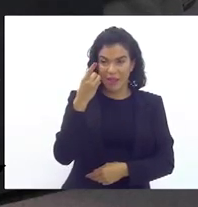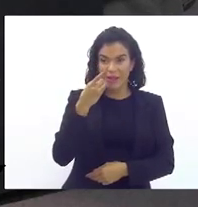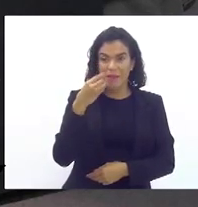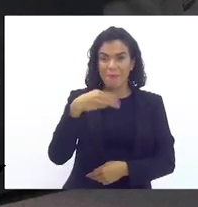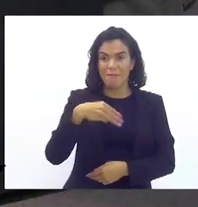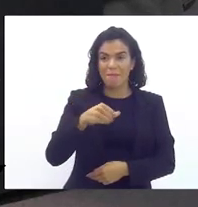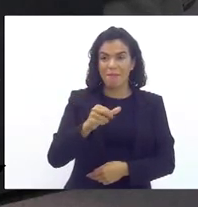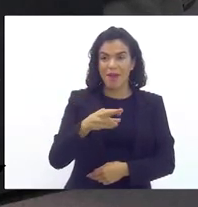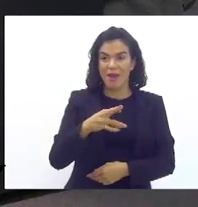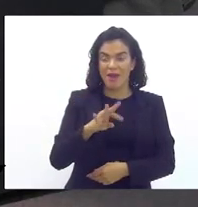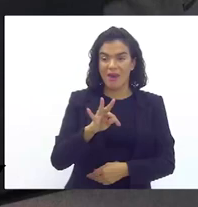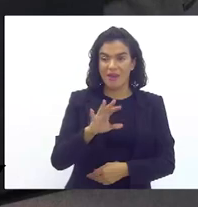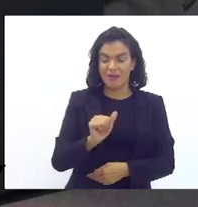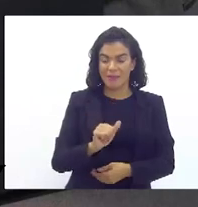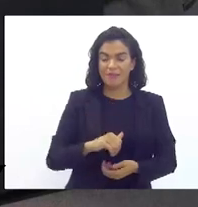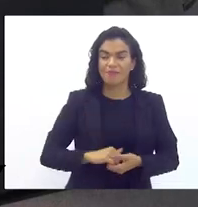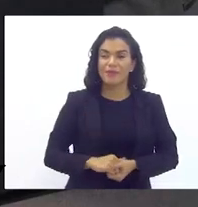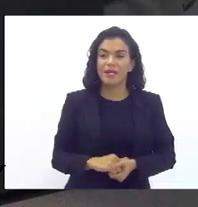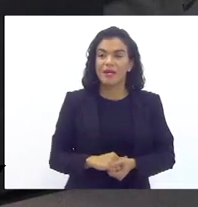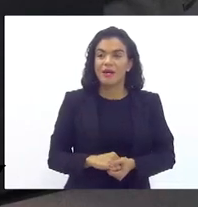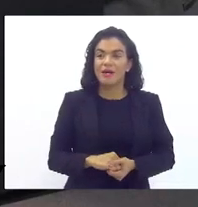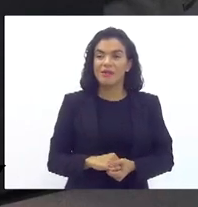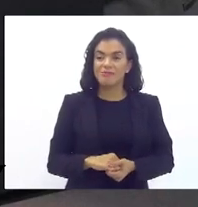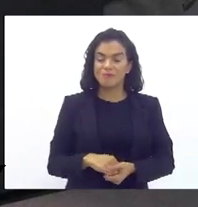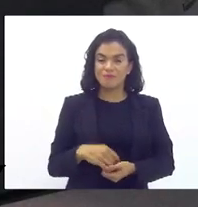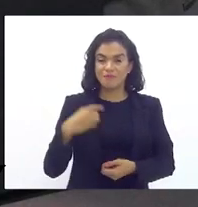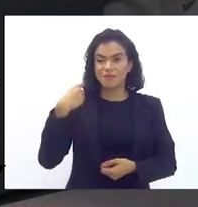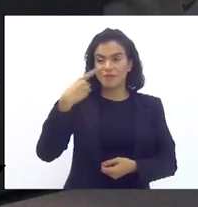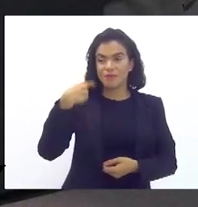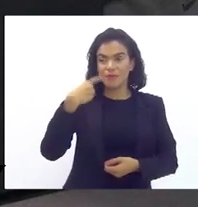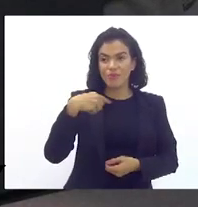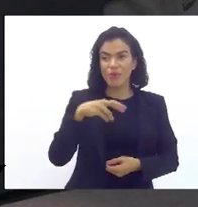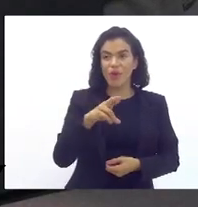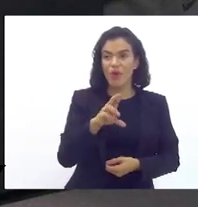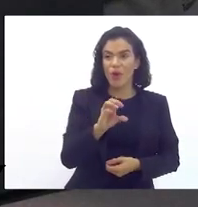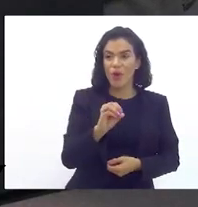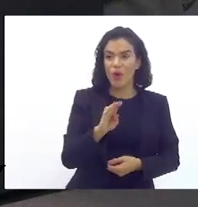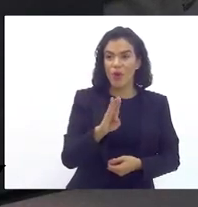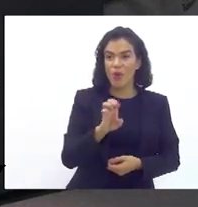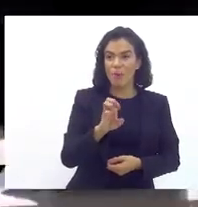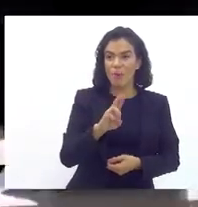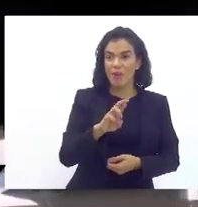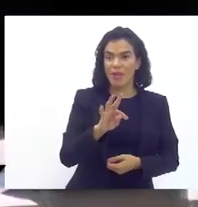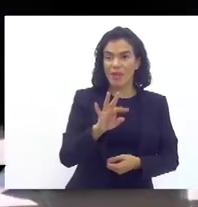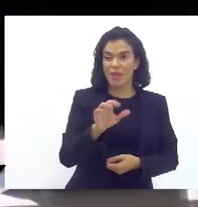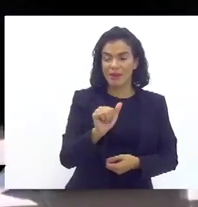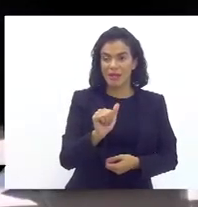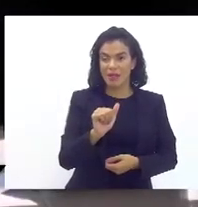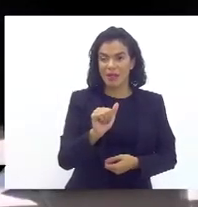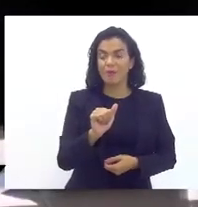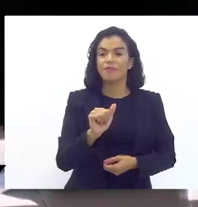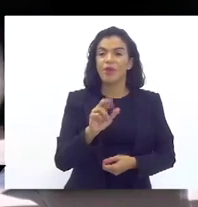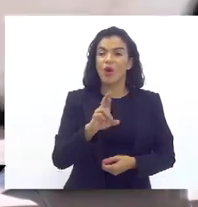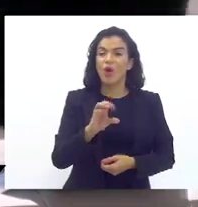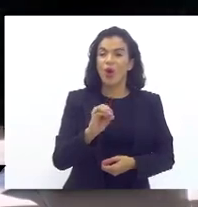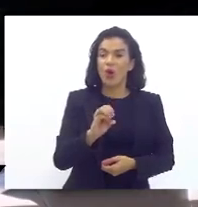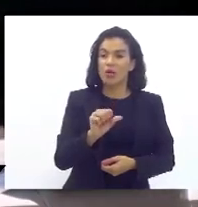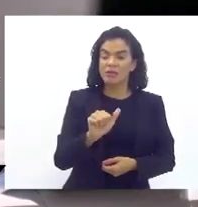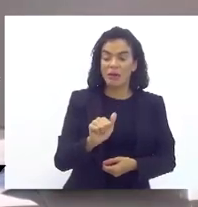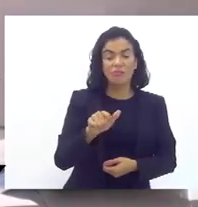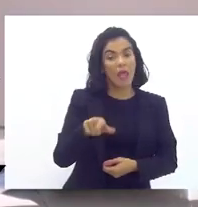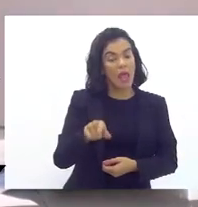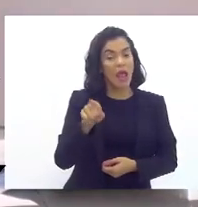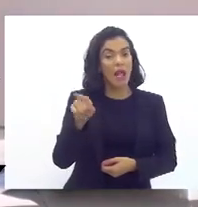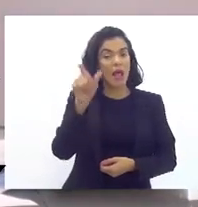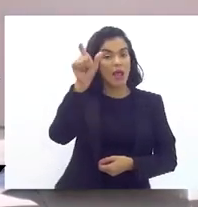plenário Então vamos ouvir agora produtora Roberta rosa que tá aqui representando o ministério público é uma Peça importante